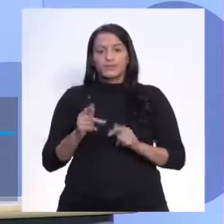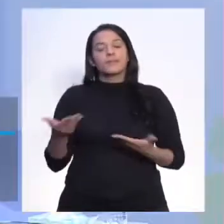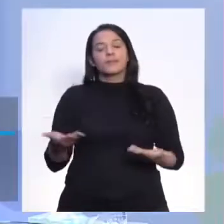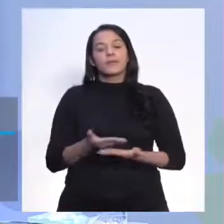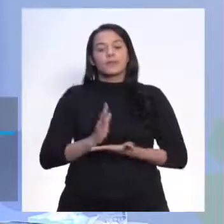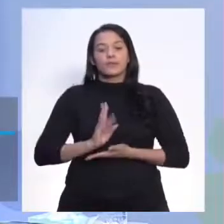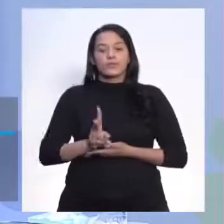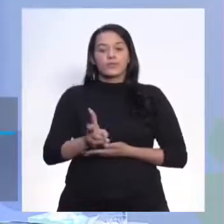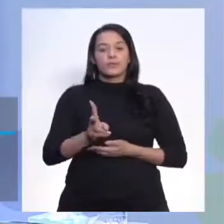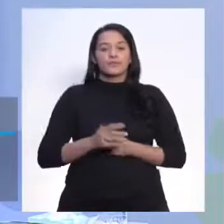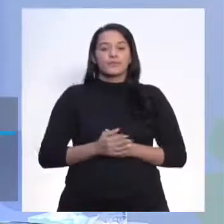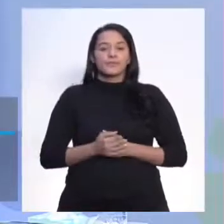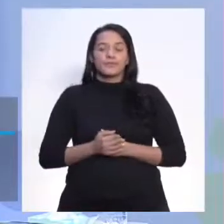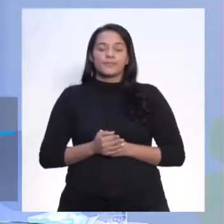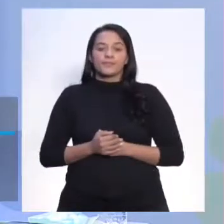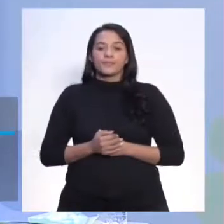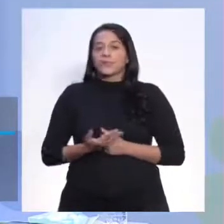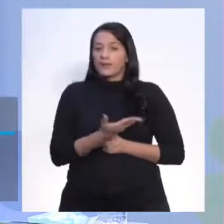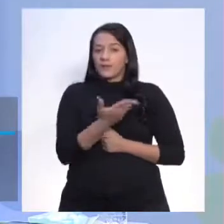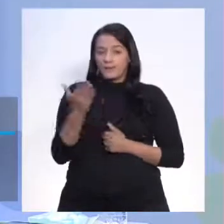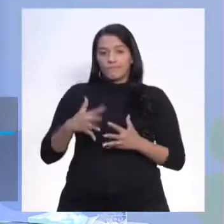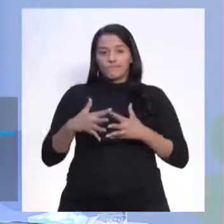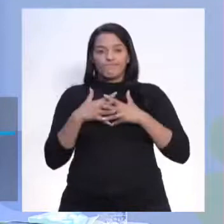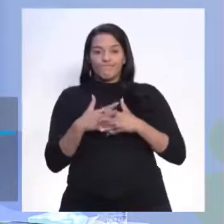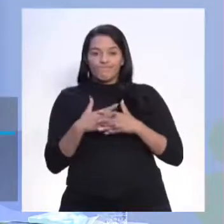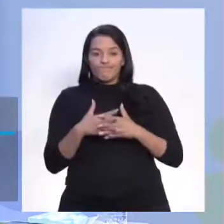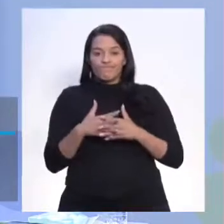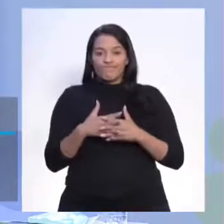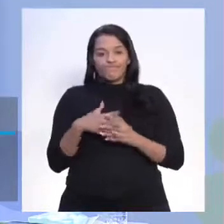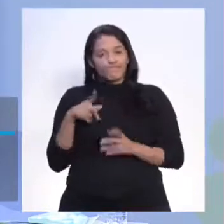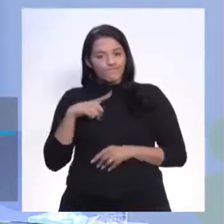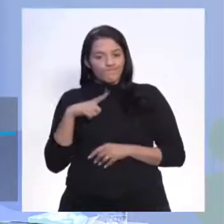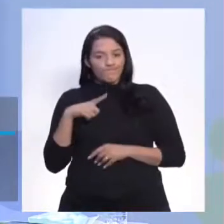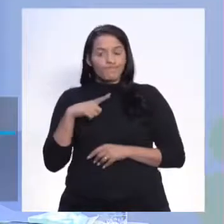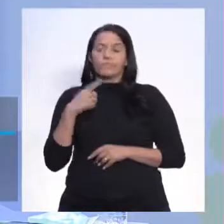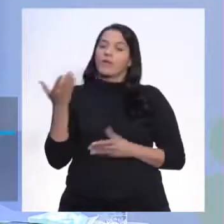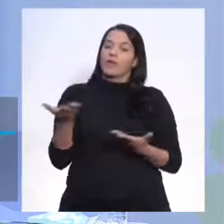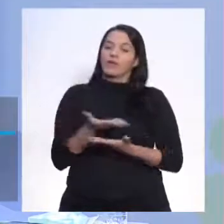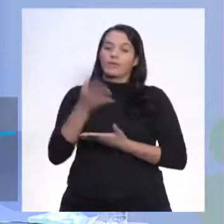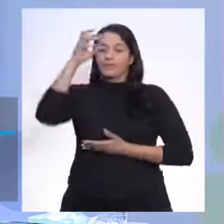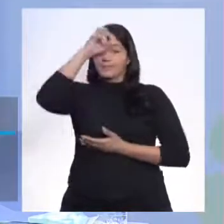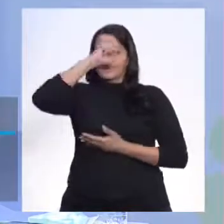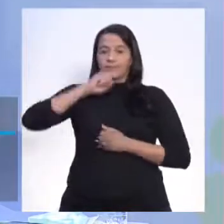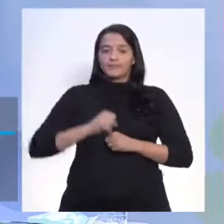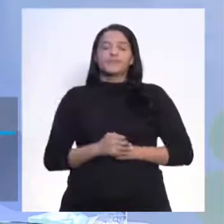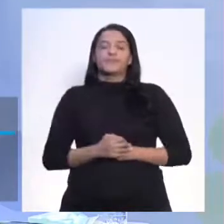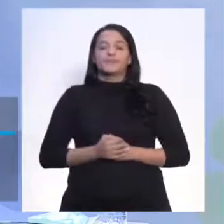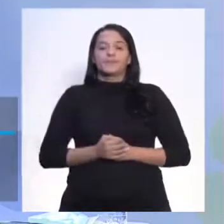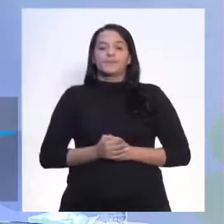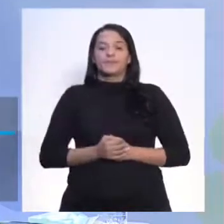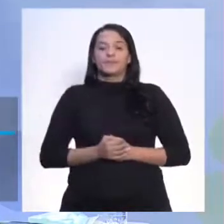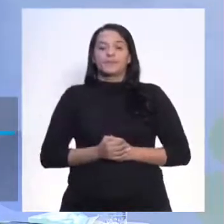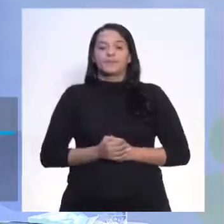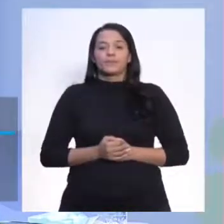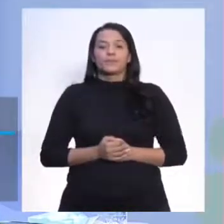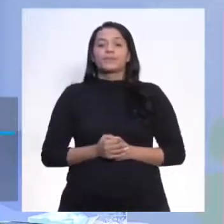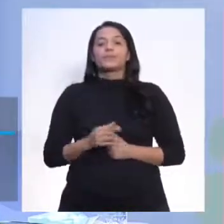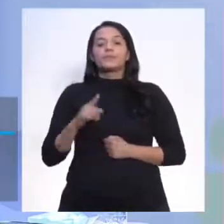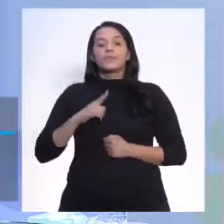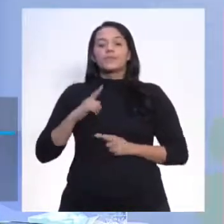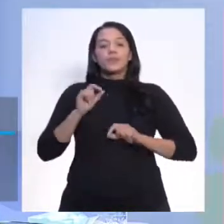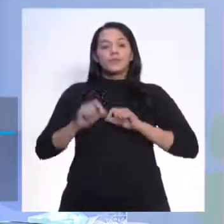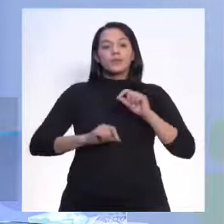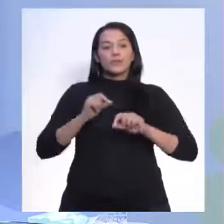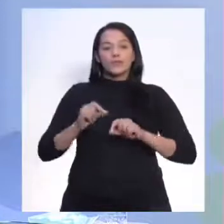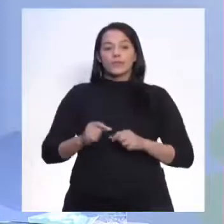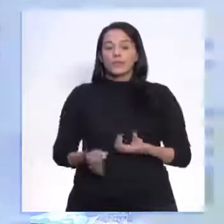Inês? Vamos. Você ainda está com dúvida? Você que está em casa, está com dúvida? Então, preste atenção. Aqui nós temos